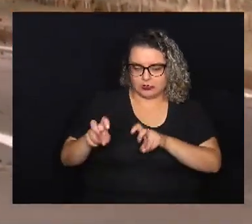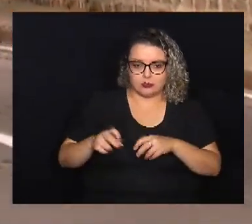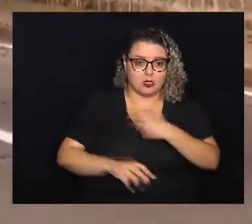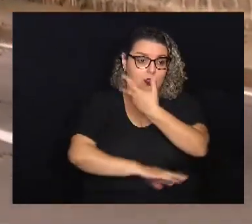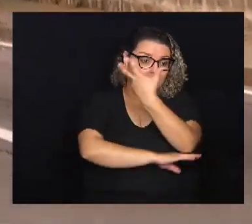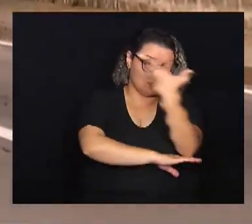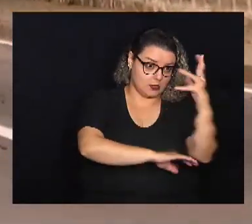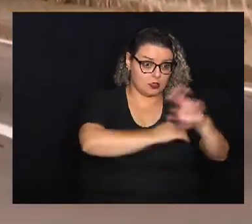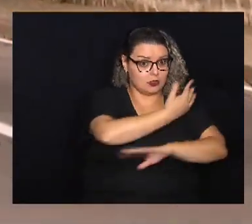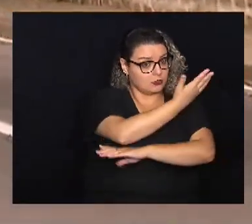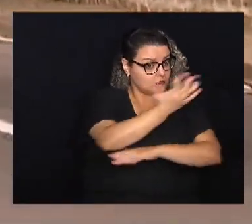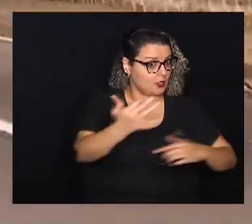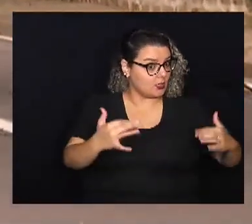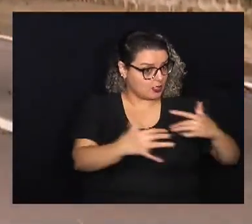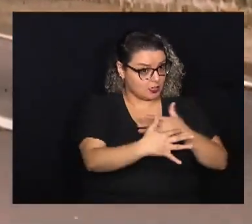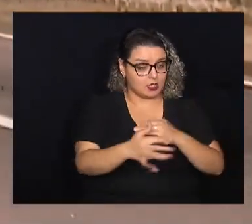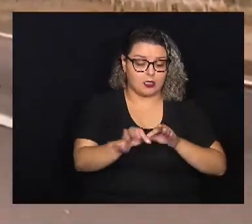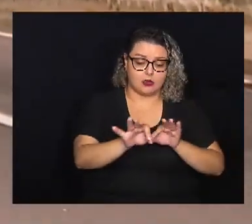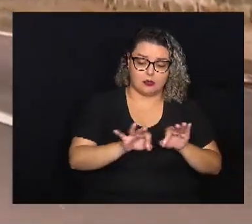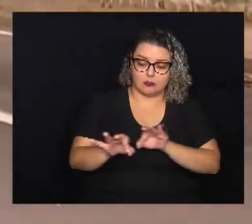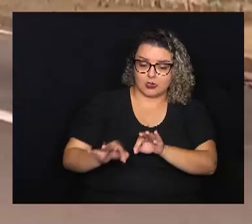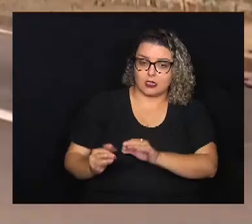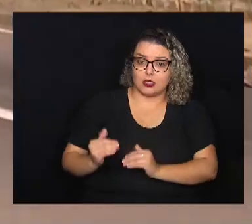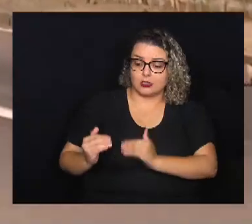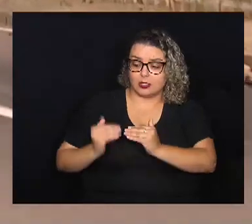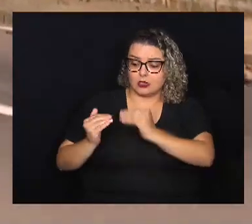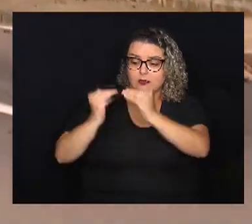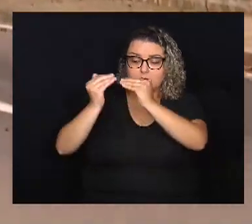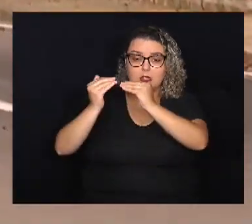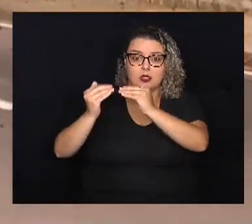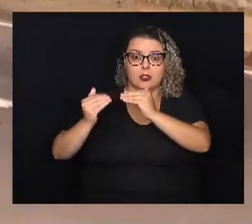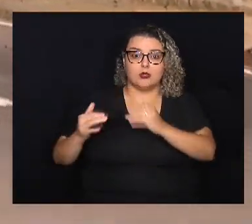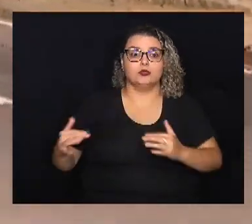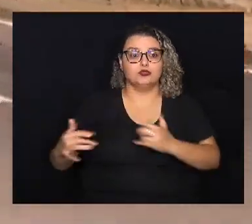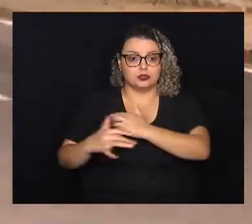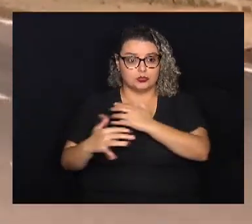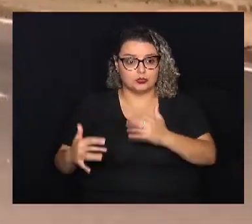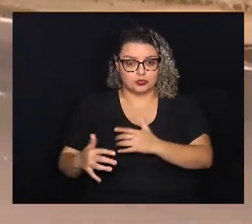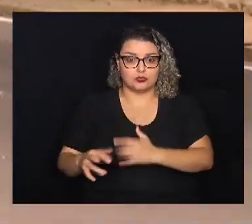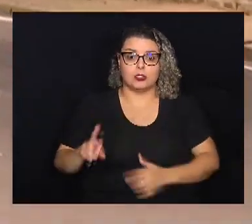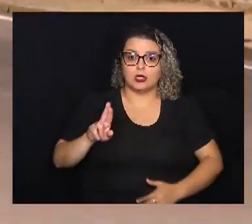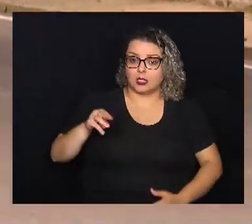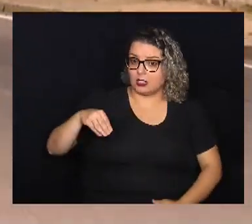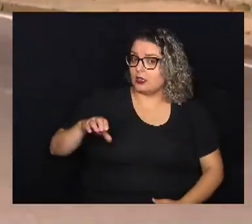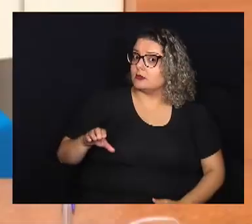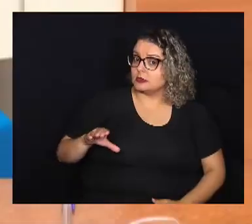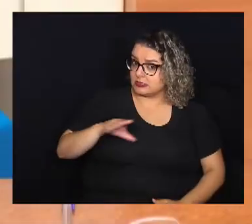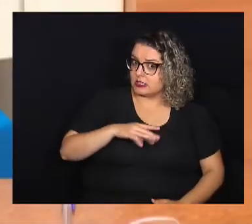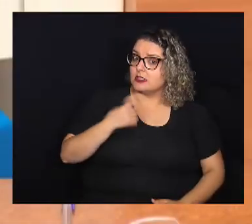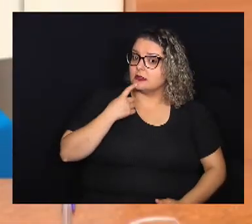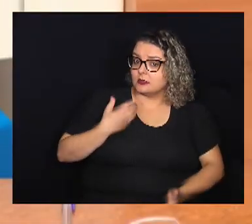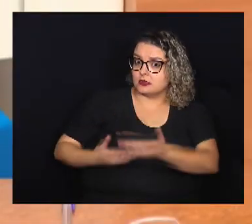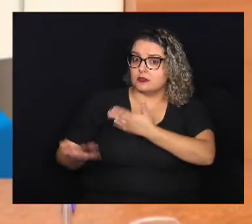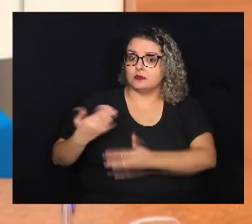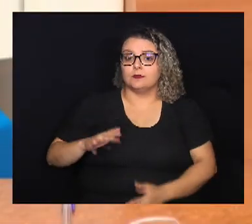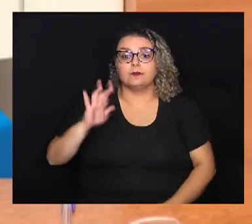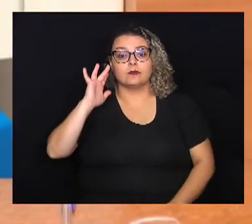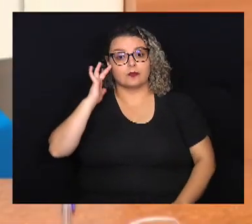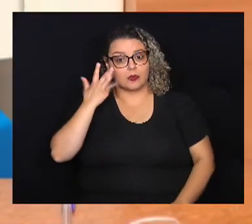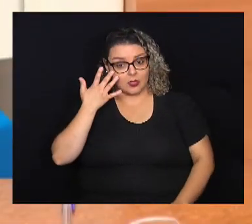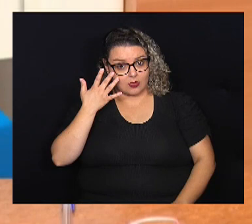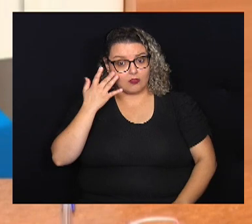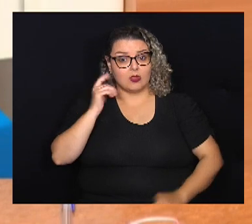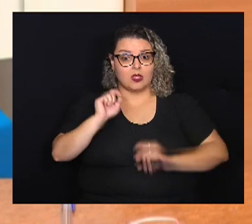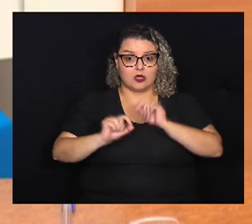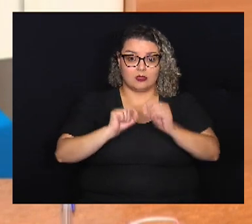urbana e plano de desenvolvimento urbano integrado da região metropolitana de Campinas. Eu acho que o que